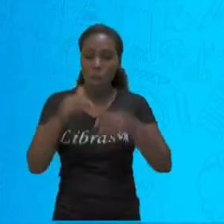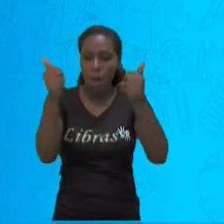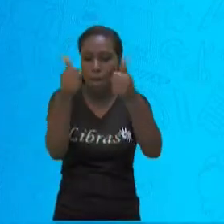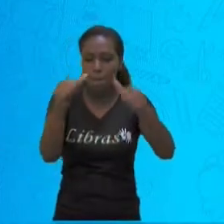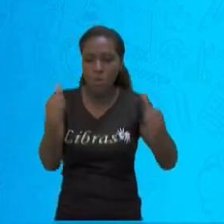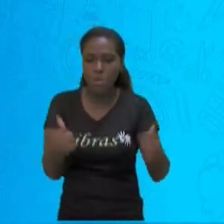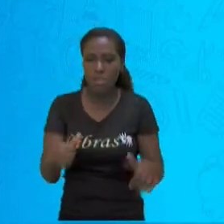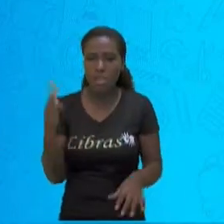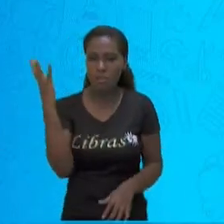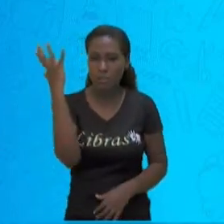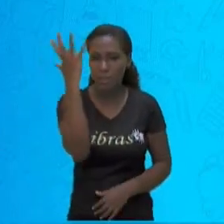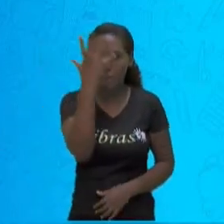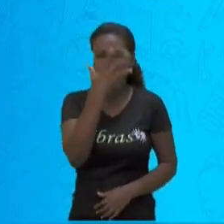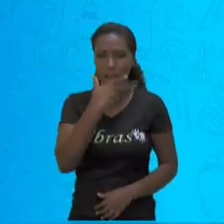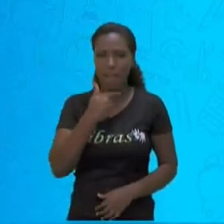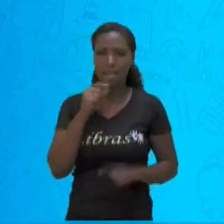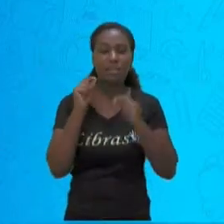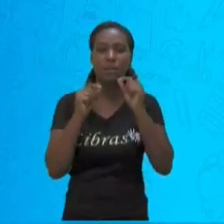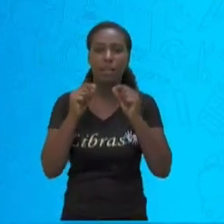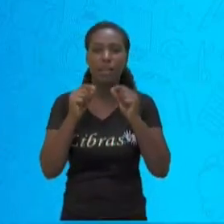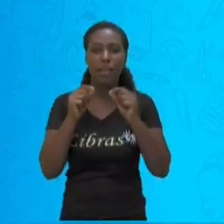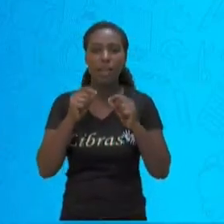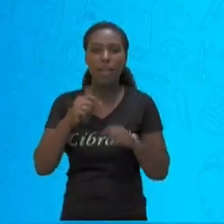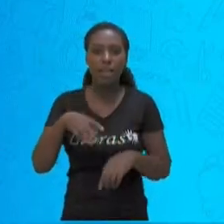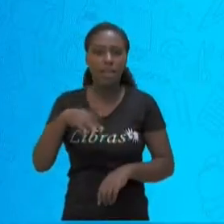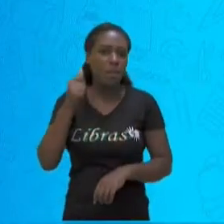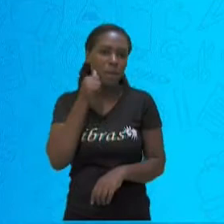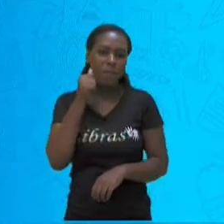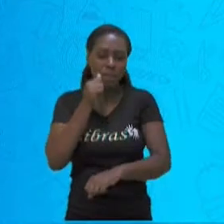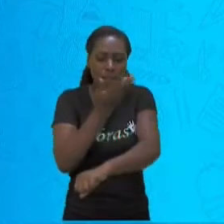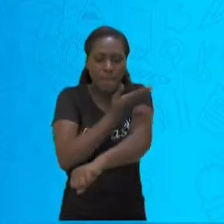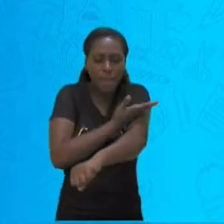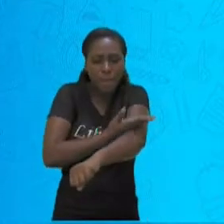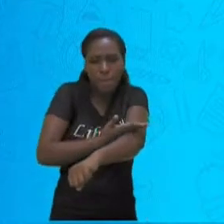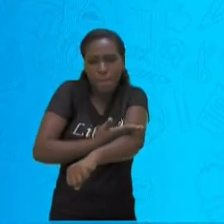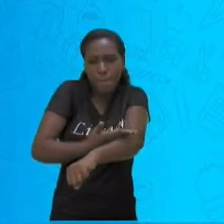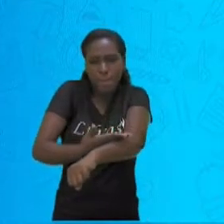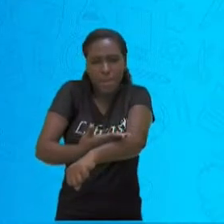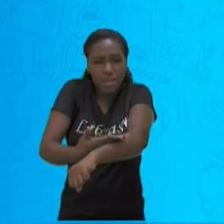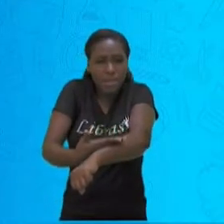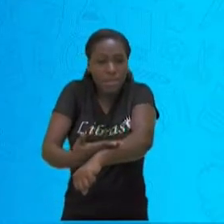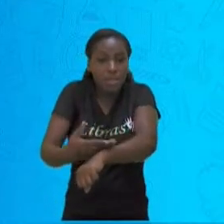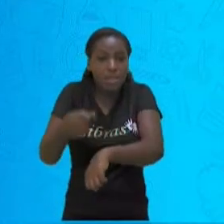azuis. Hoje, isso já está mudando.